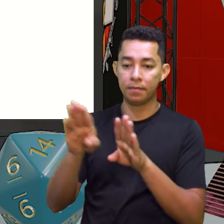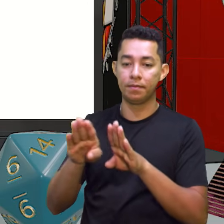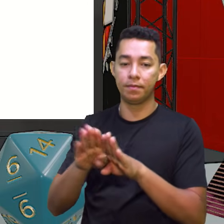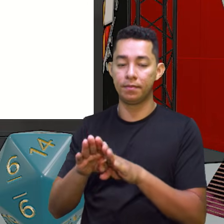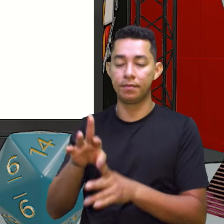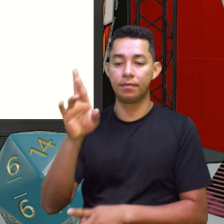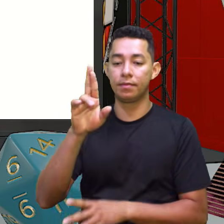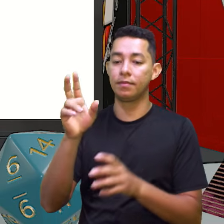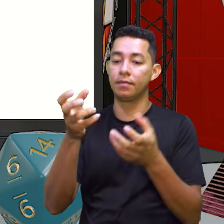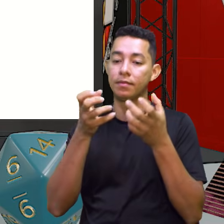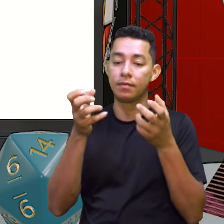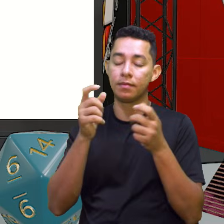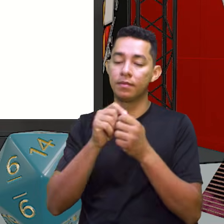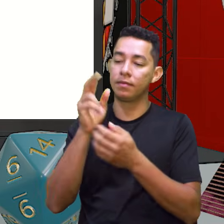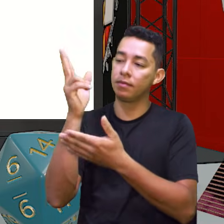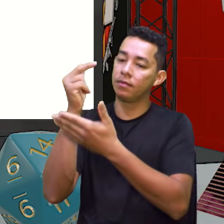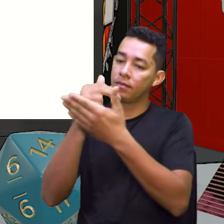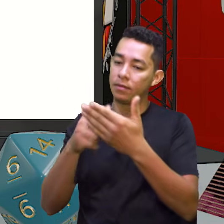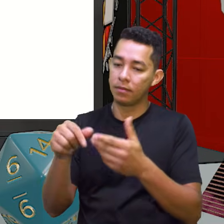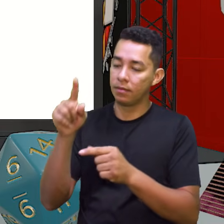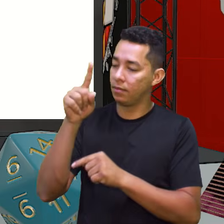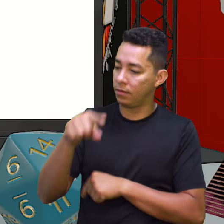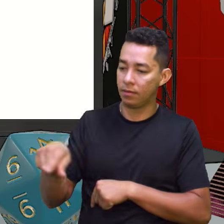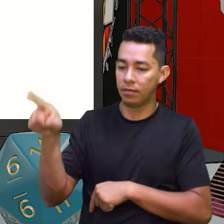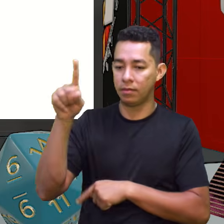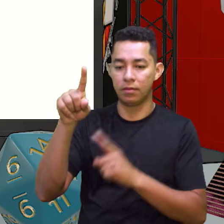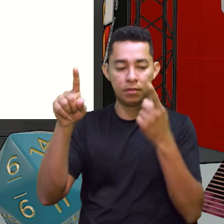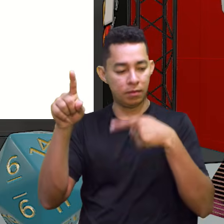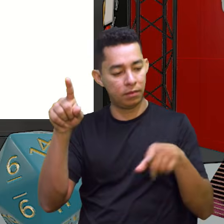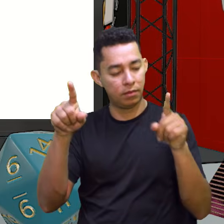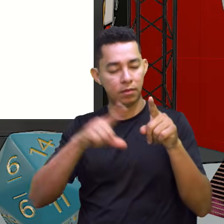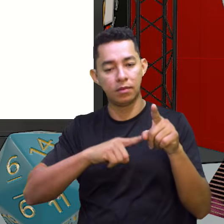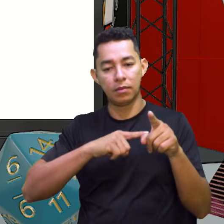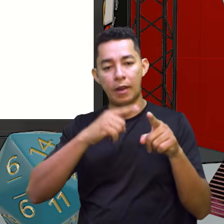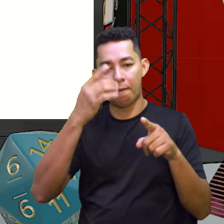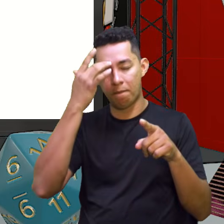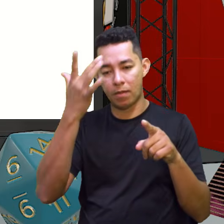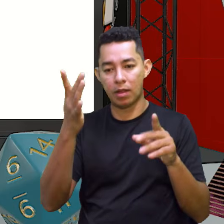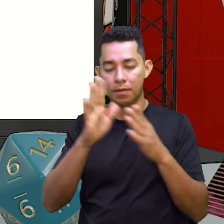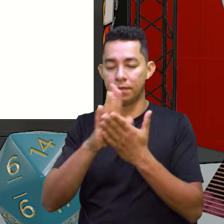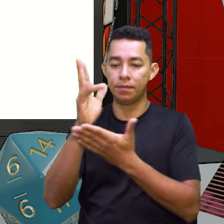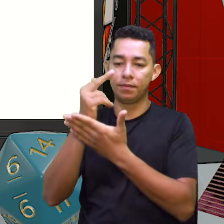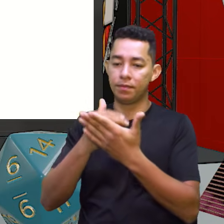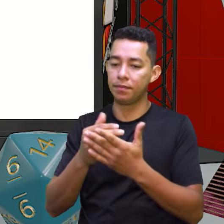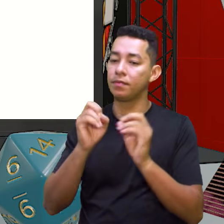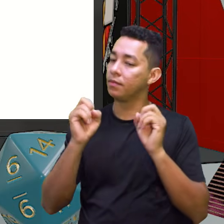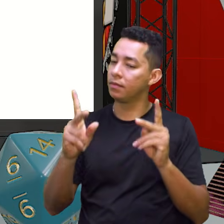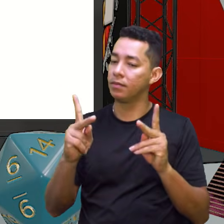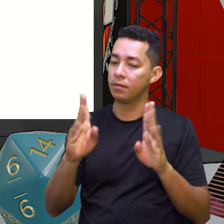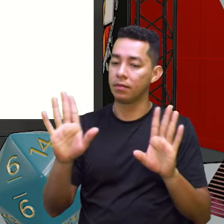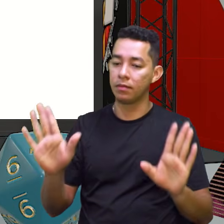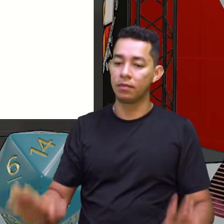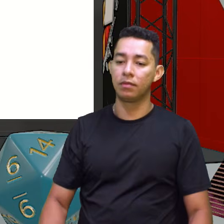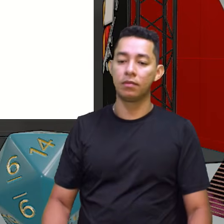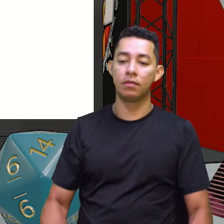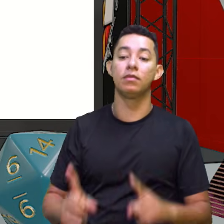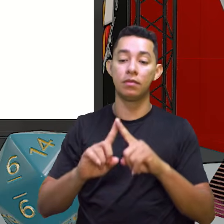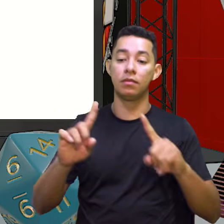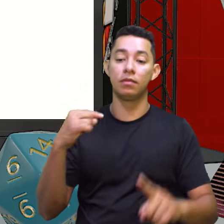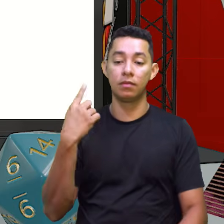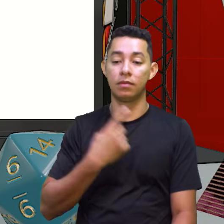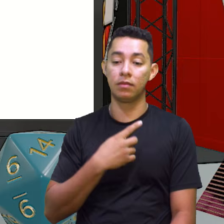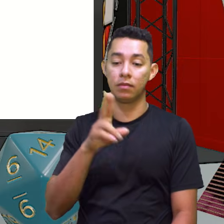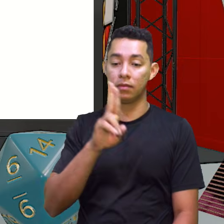Quem quiser desenhar a circunferência, quem tem essa facilidade em desenhar, perfeito. Mas nós